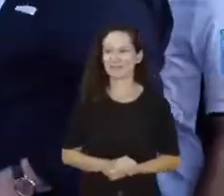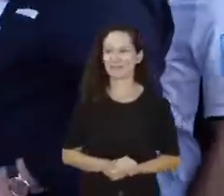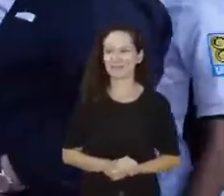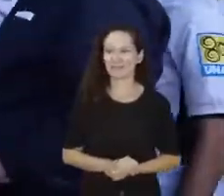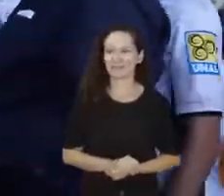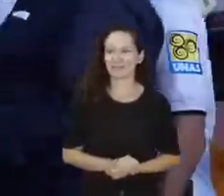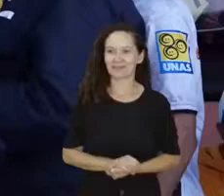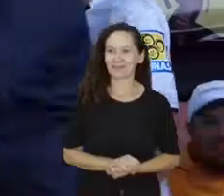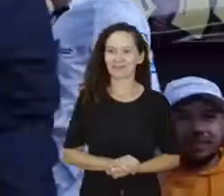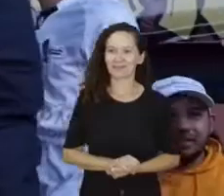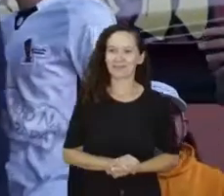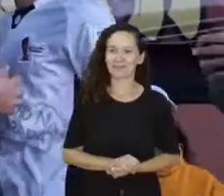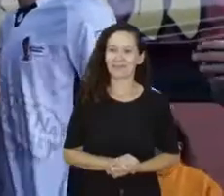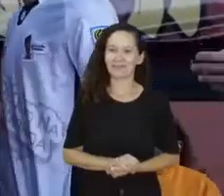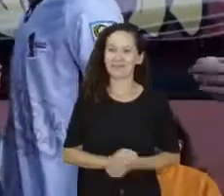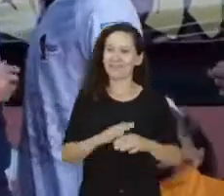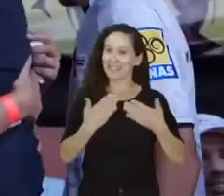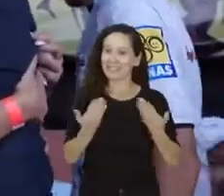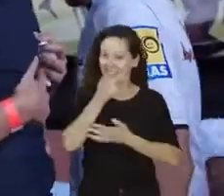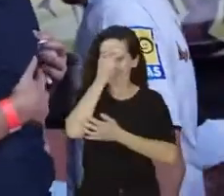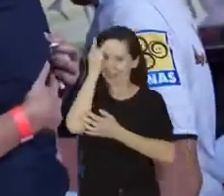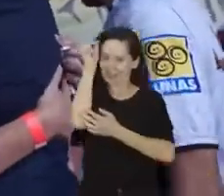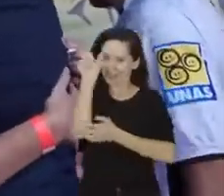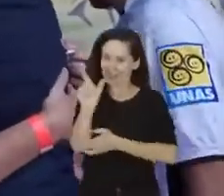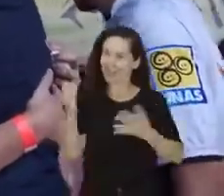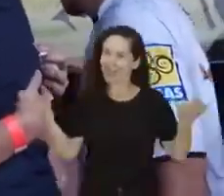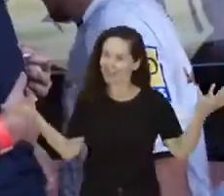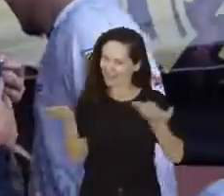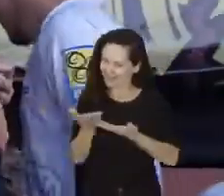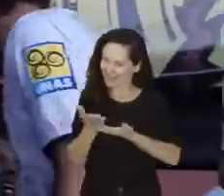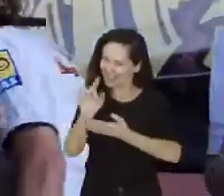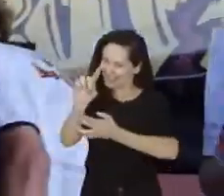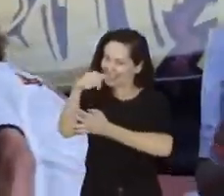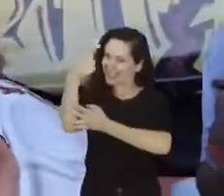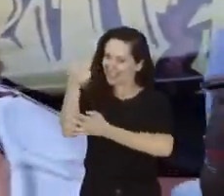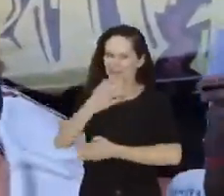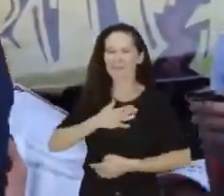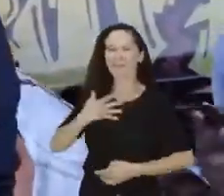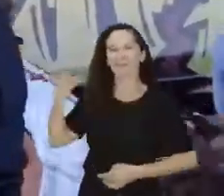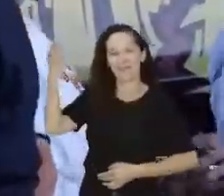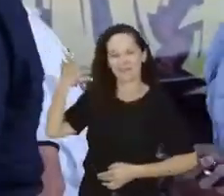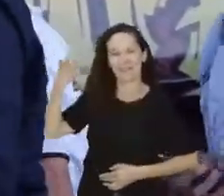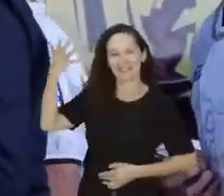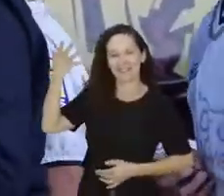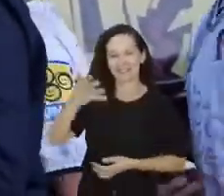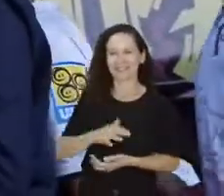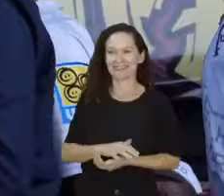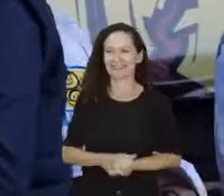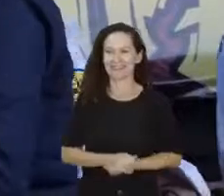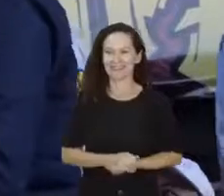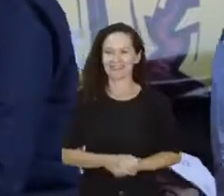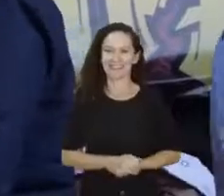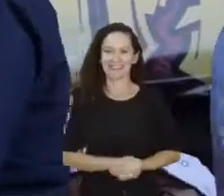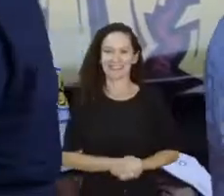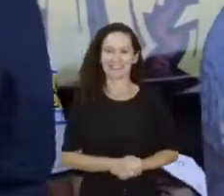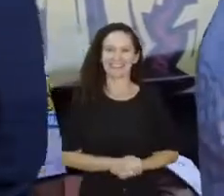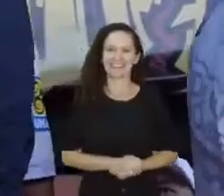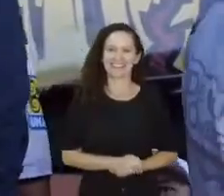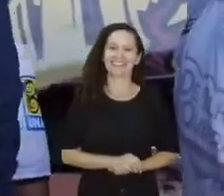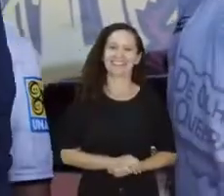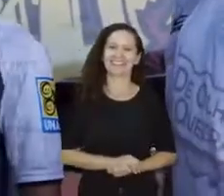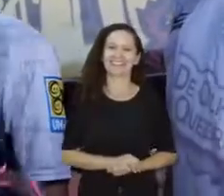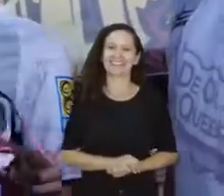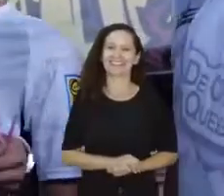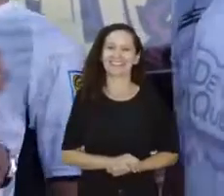Bom, gente, e agora, né, depois eu falo... Chama também a Regina e o Mercadante aqui também, que são fundamentais pra